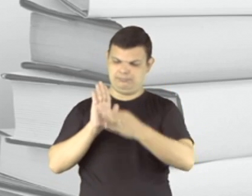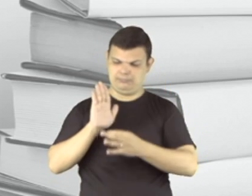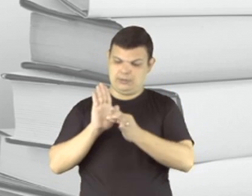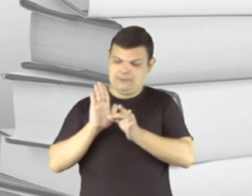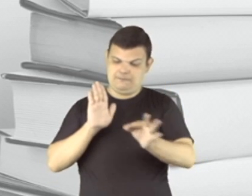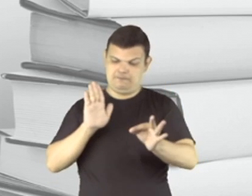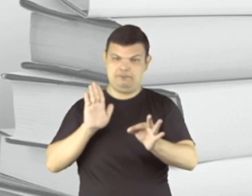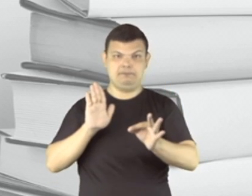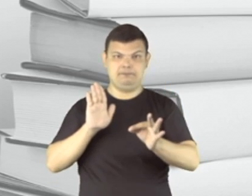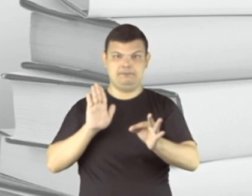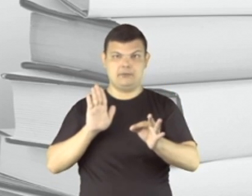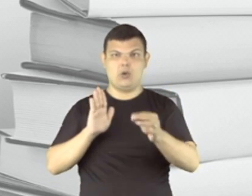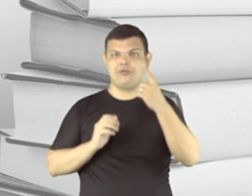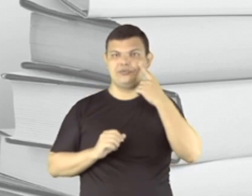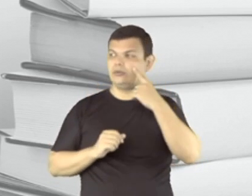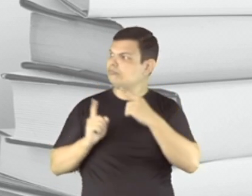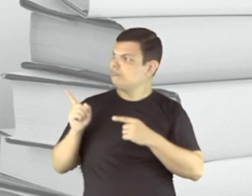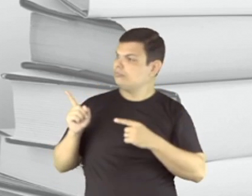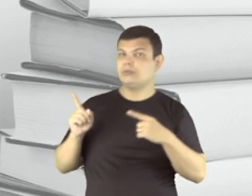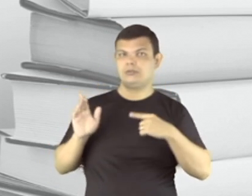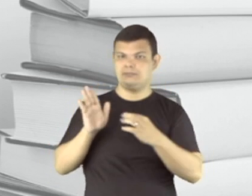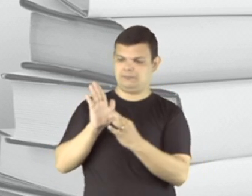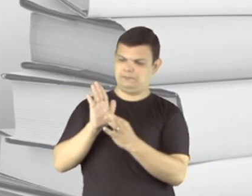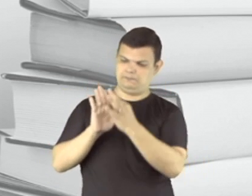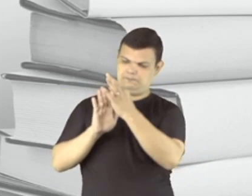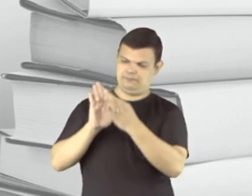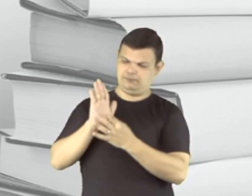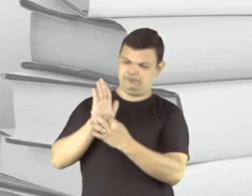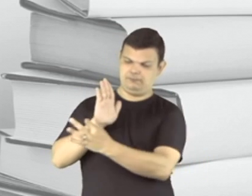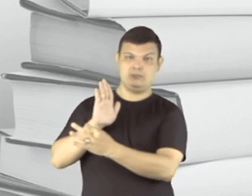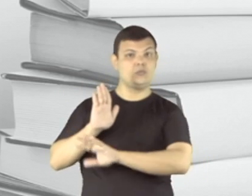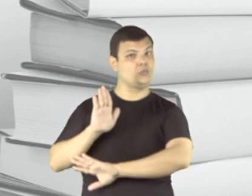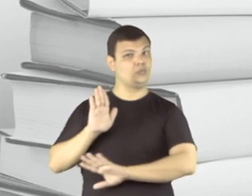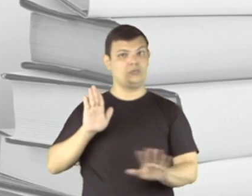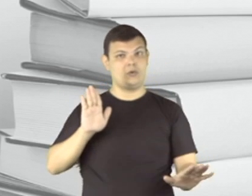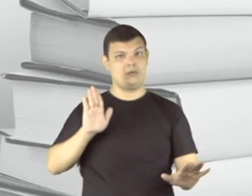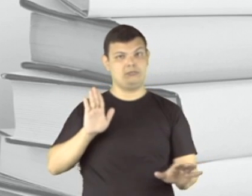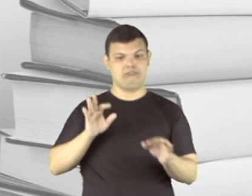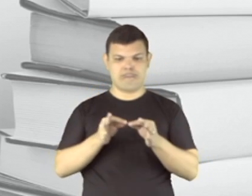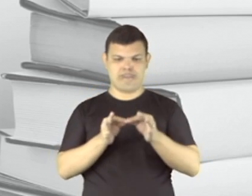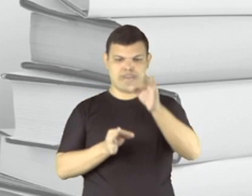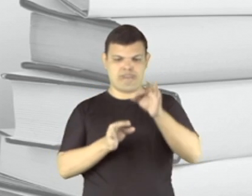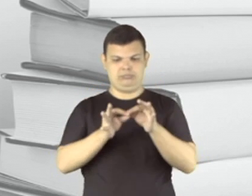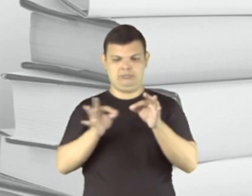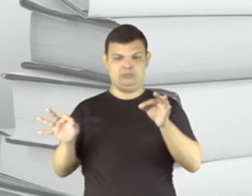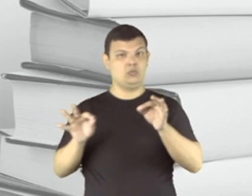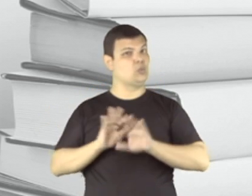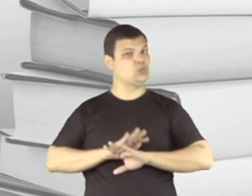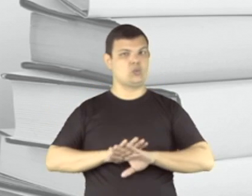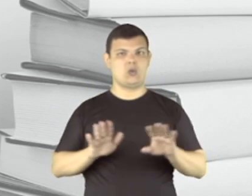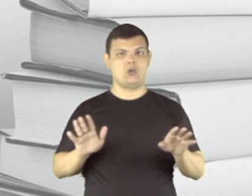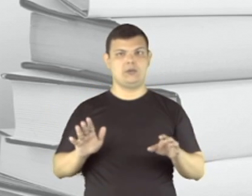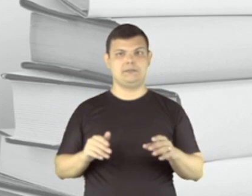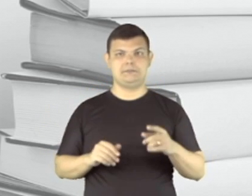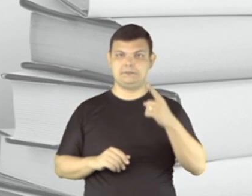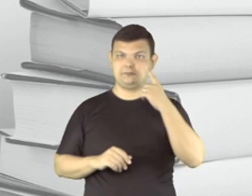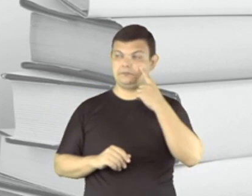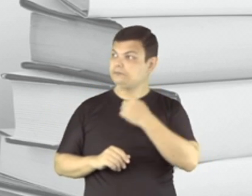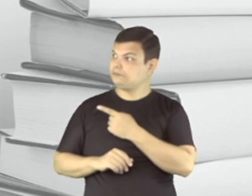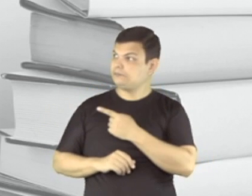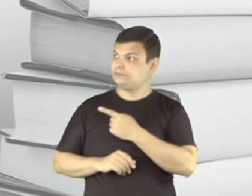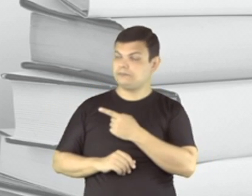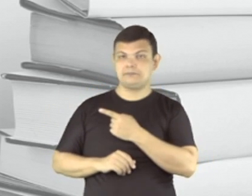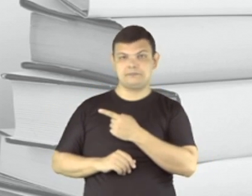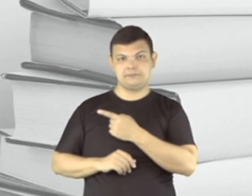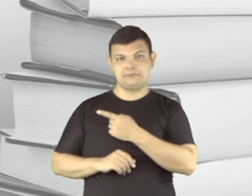tenho uma figura bidimensional. Por quê? Porque ela tem apenas comprimento e largura. Ela tem o comprimento, tem o comprimento e